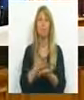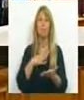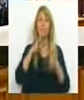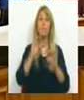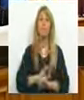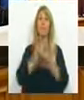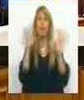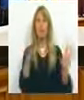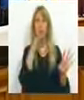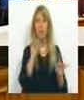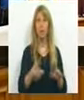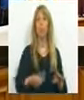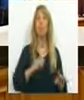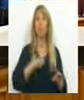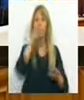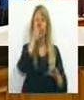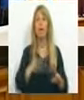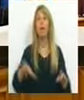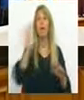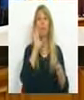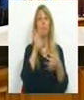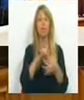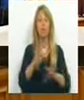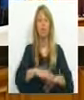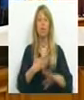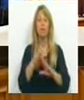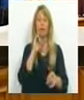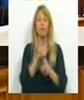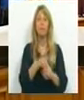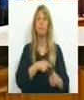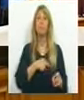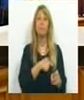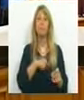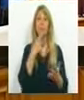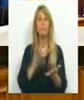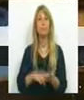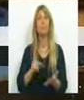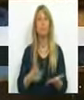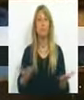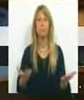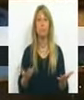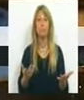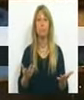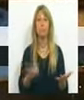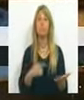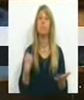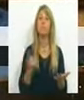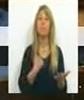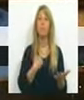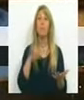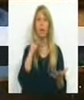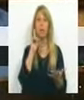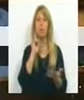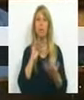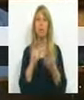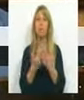claro que esta preocupação ambiental e, apesar deste reforço de fiscalização, a verdade é que nós damos muito mais